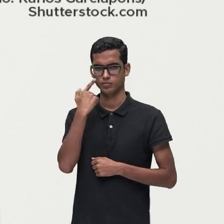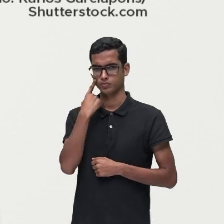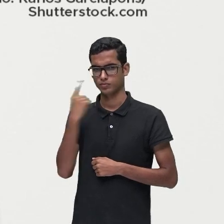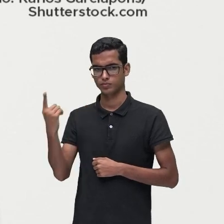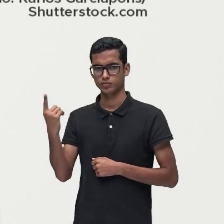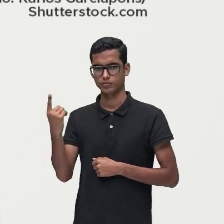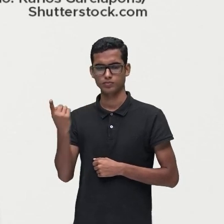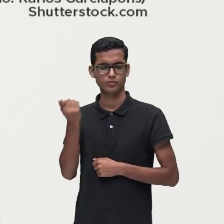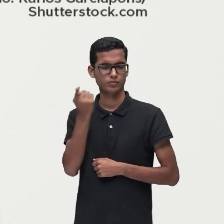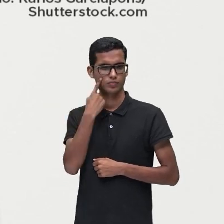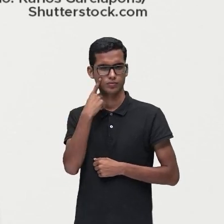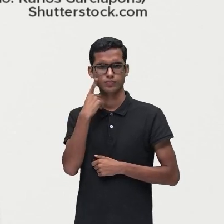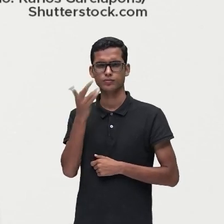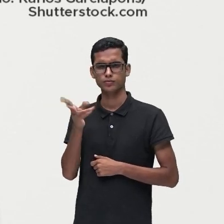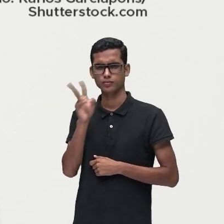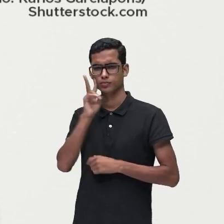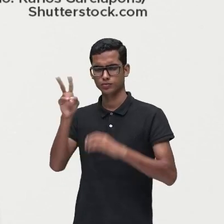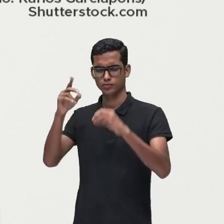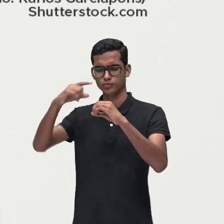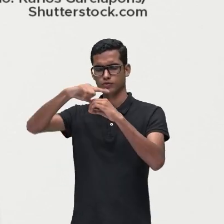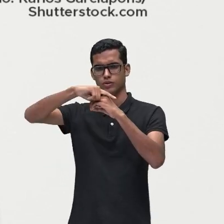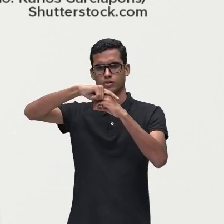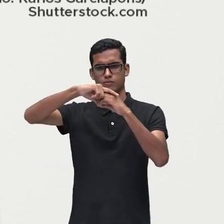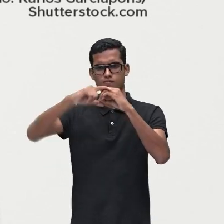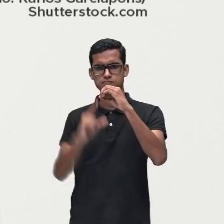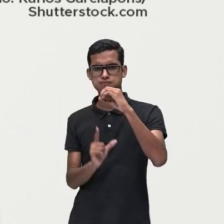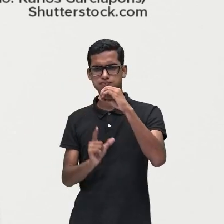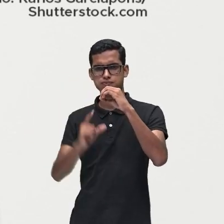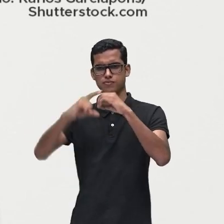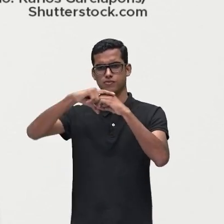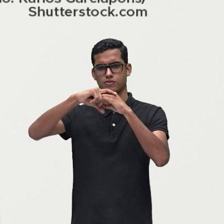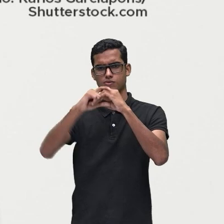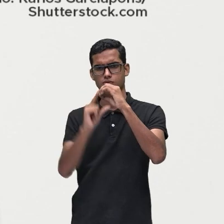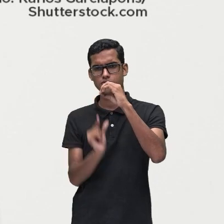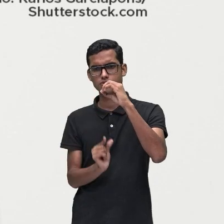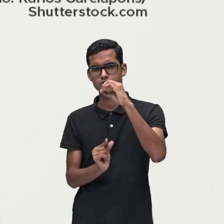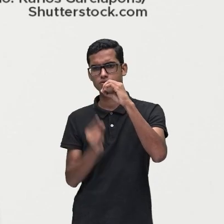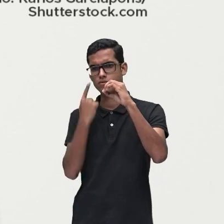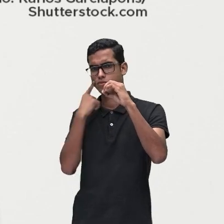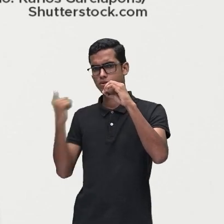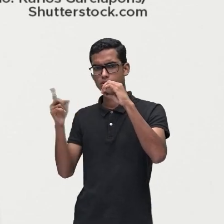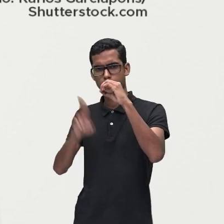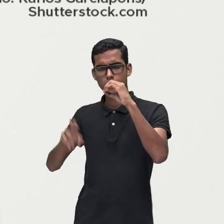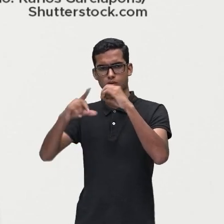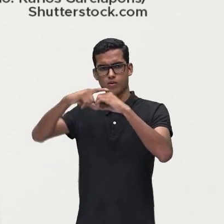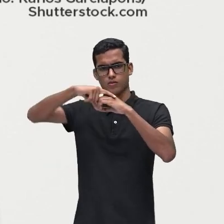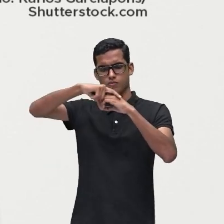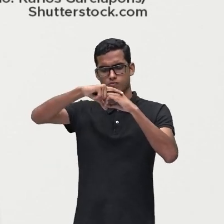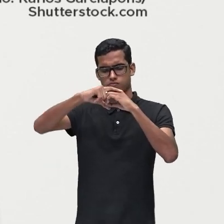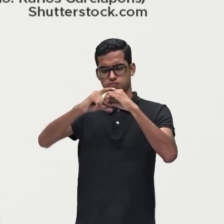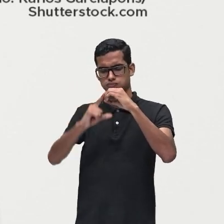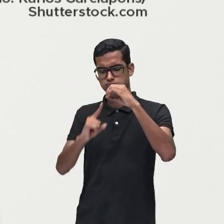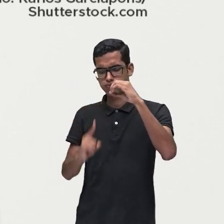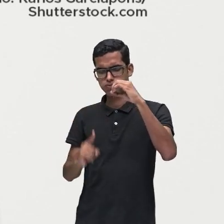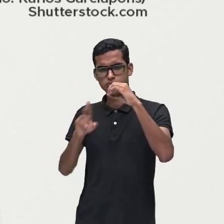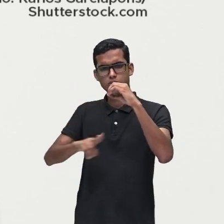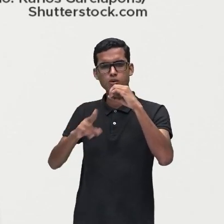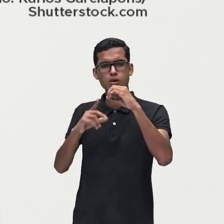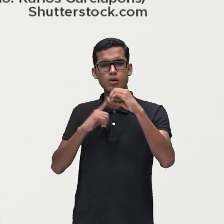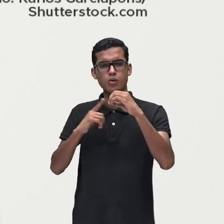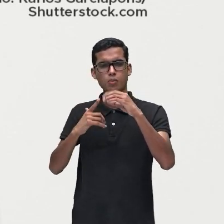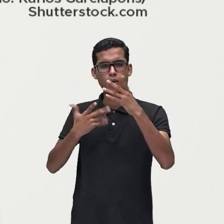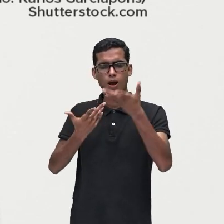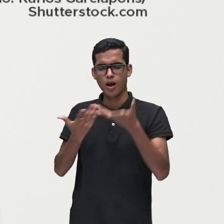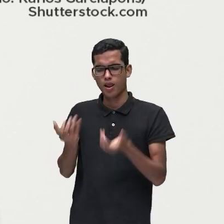vocês com certeza já viram aí, são usados para levantar alguns pesos, para movimentar, para tirar